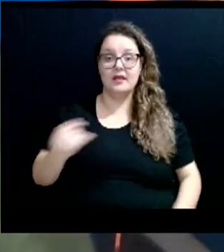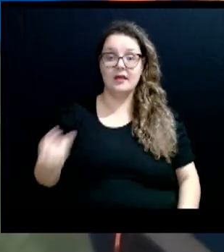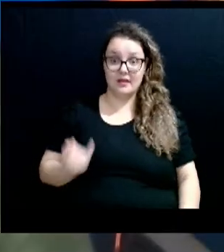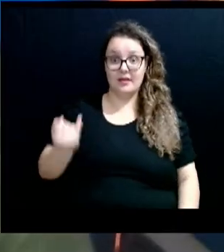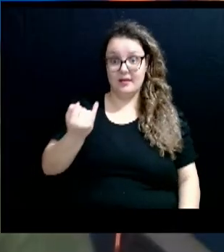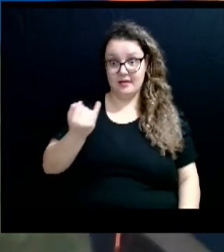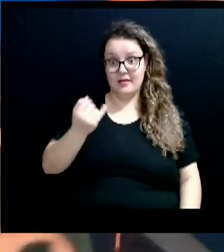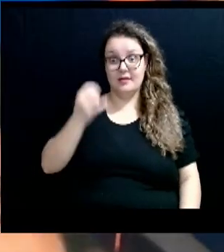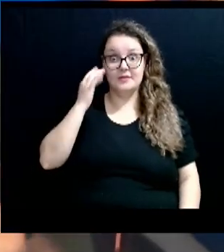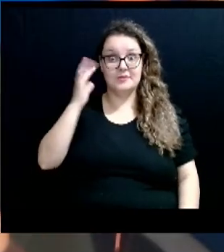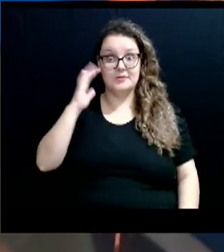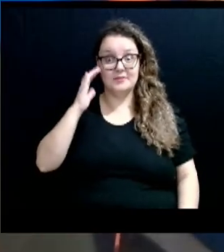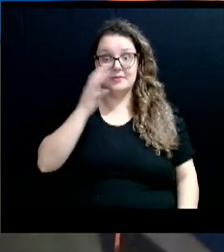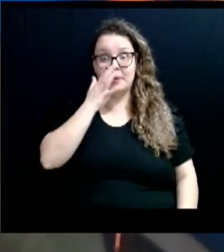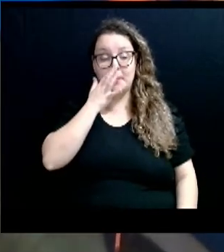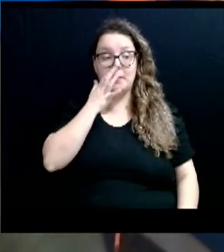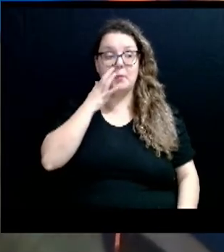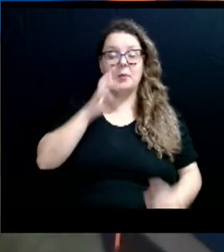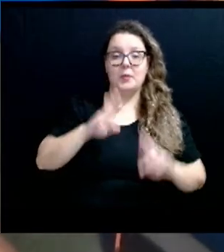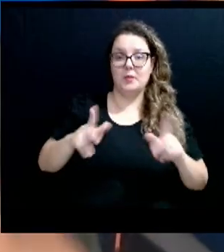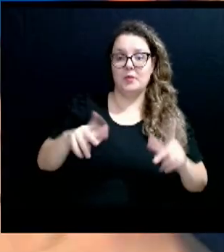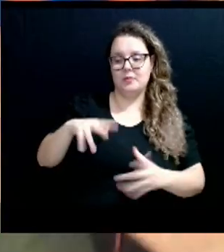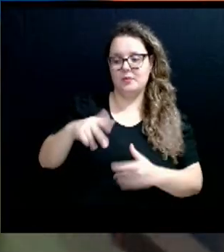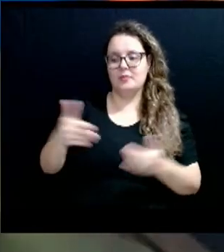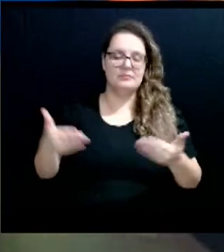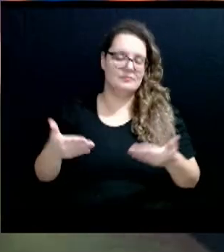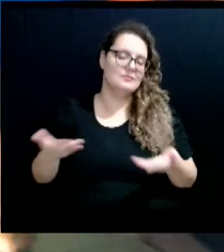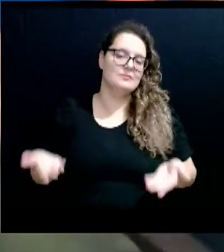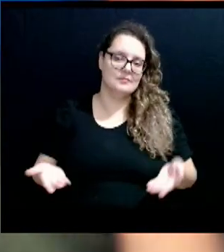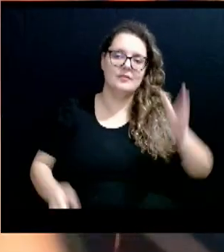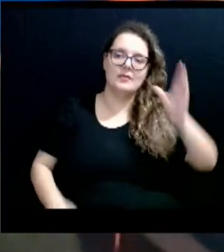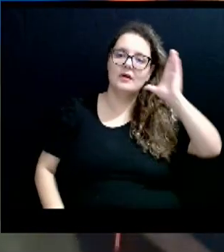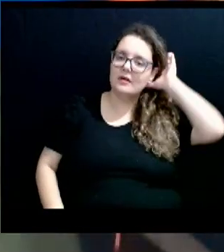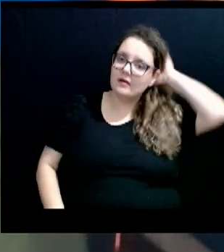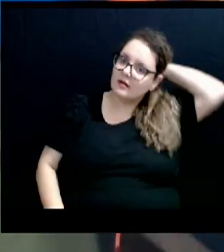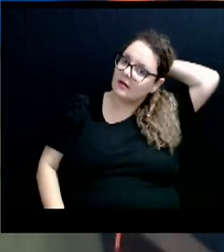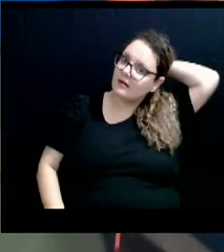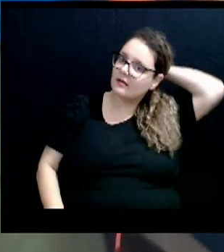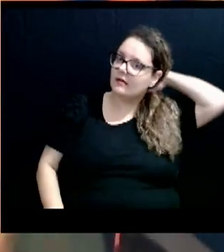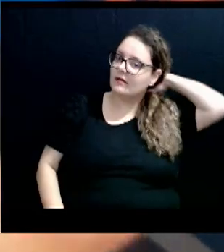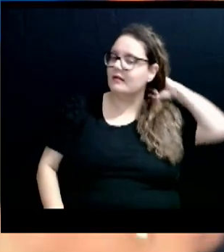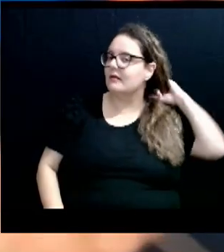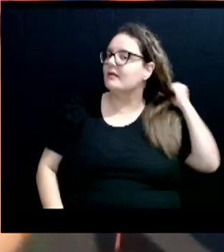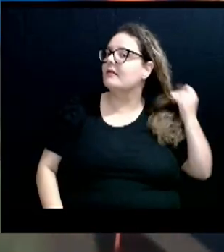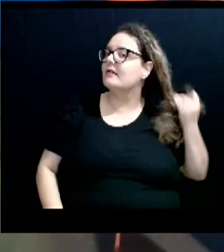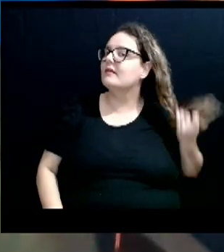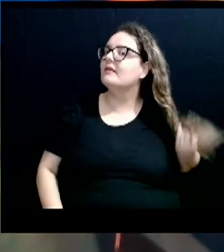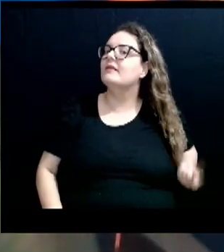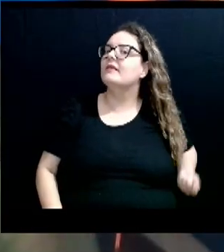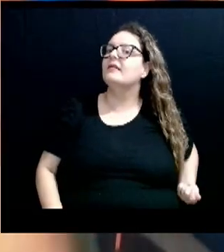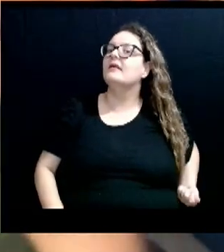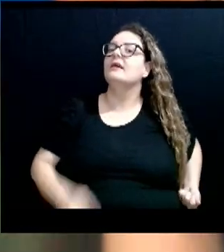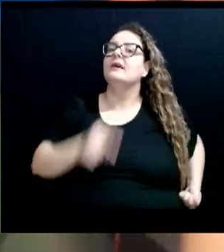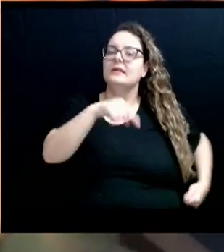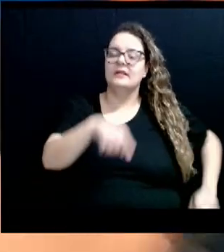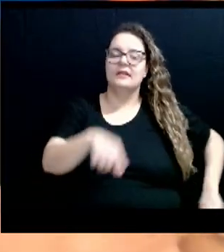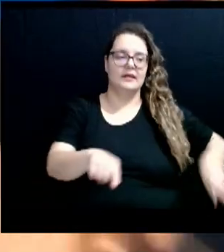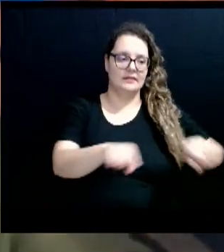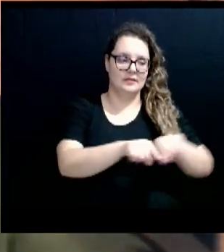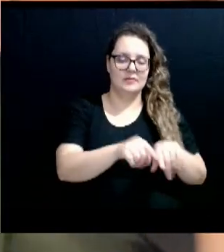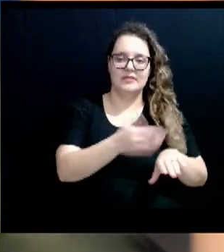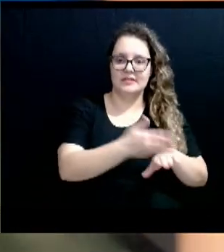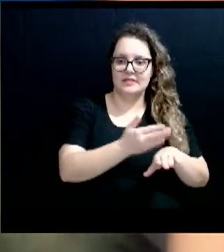as diferenças para o mundo de hoje. Mas lá também o exercício era feito, claro, de forma diferente, com